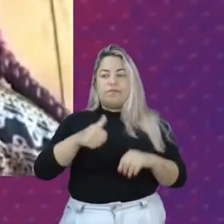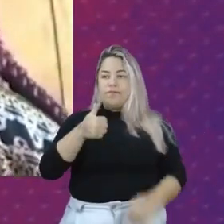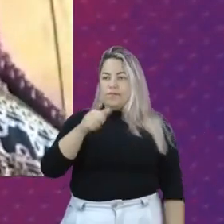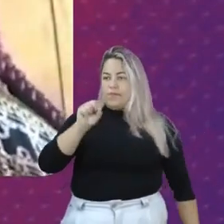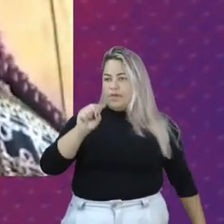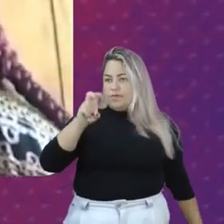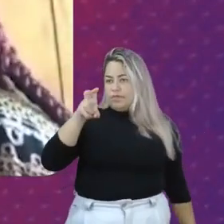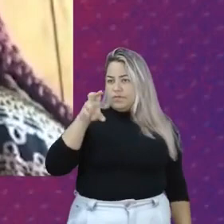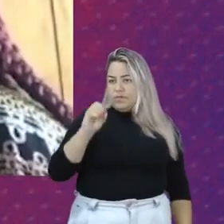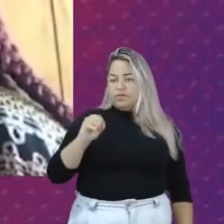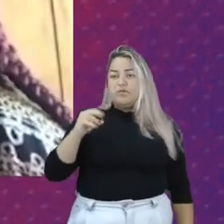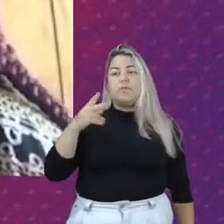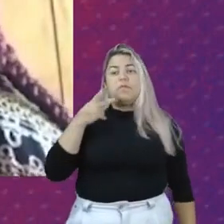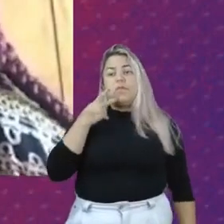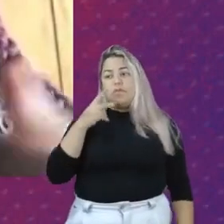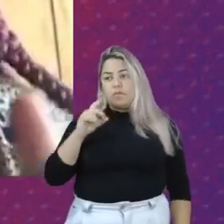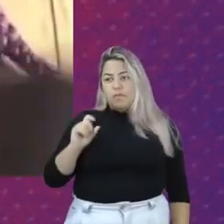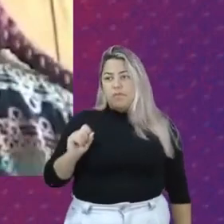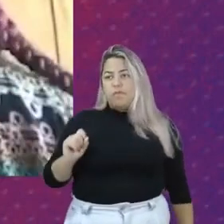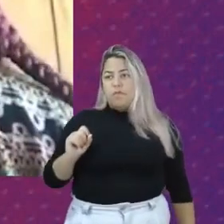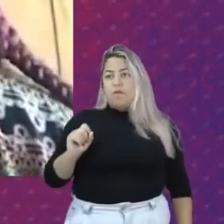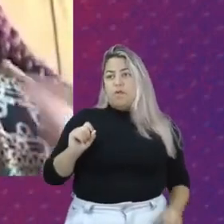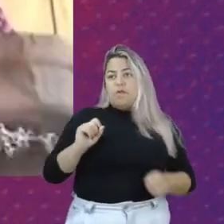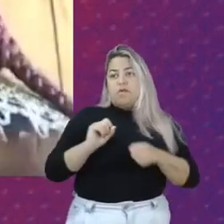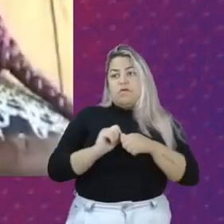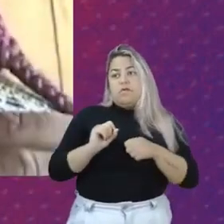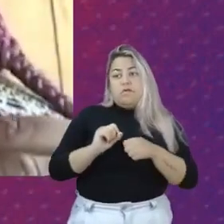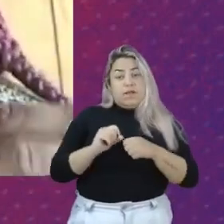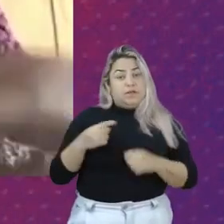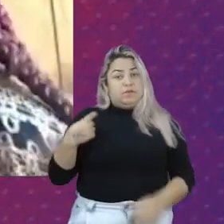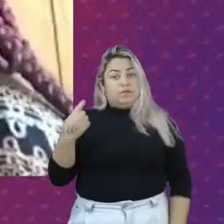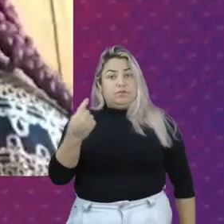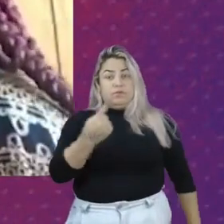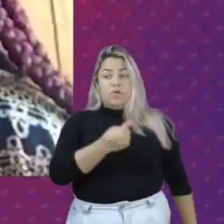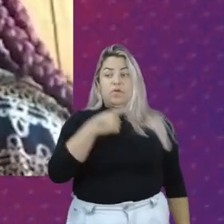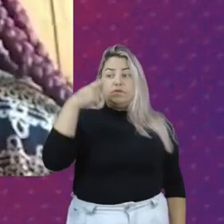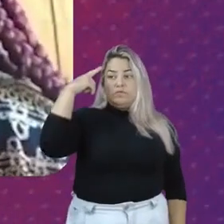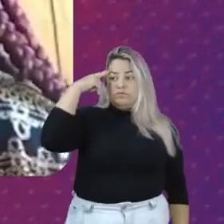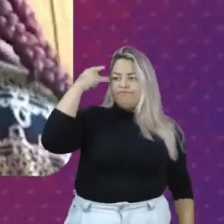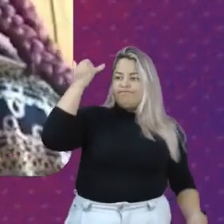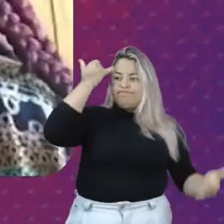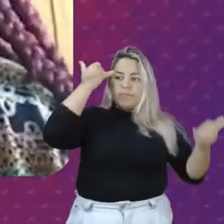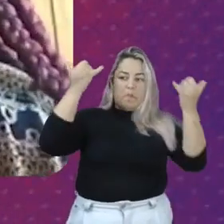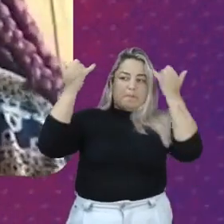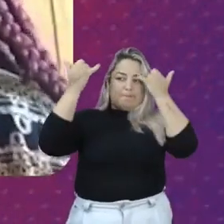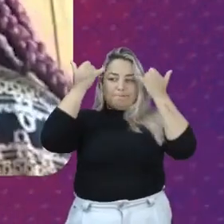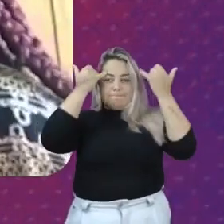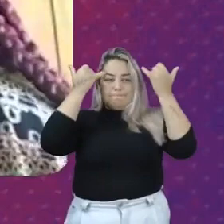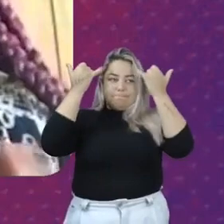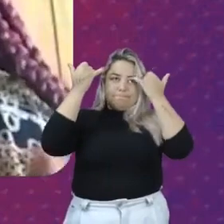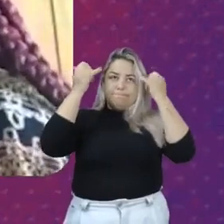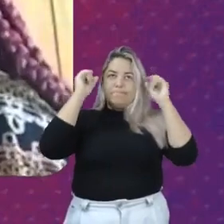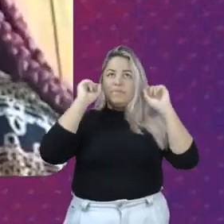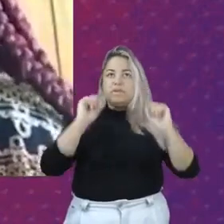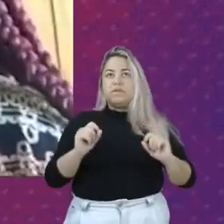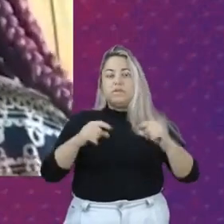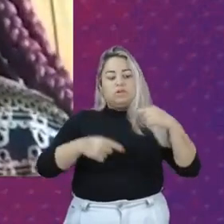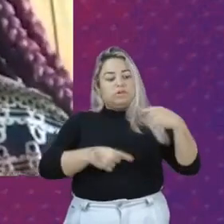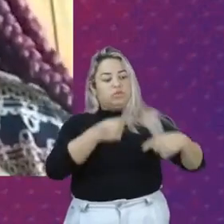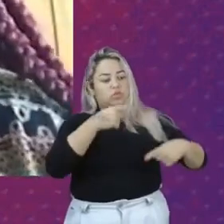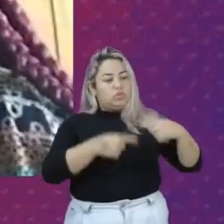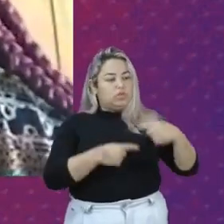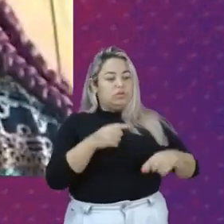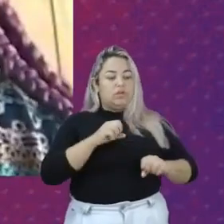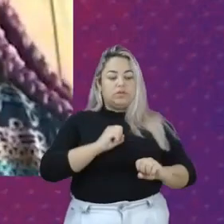1850 para fazer com que a gente pense um pouco, a gente que está aqui discutindo essa